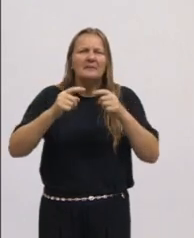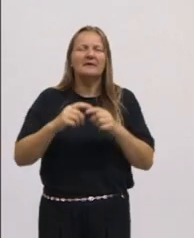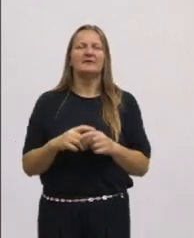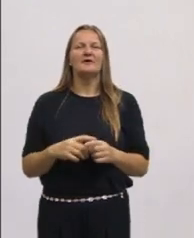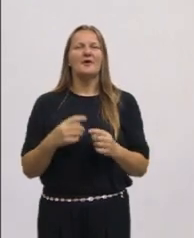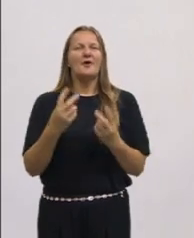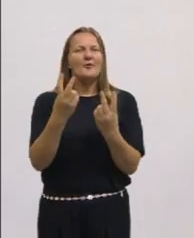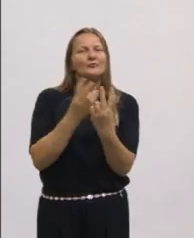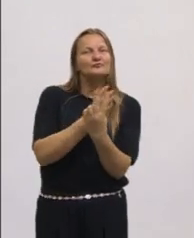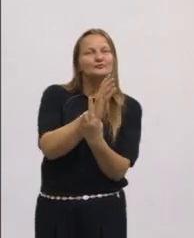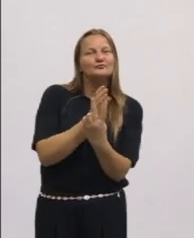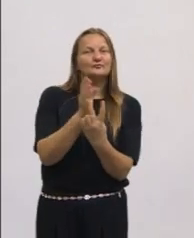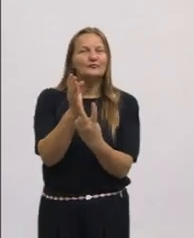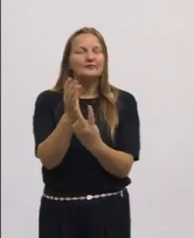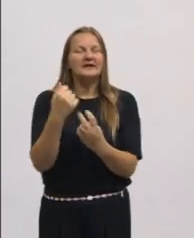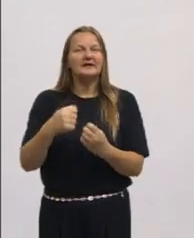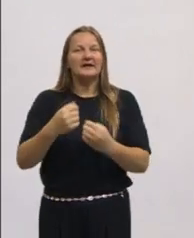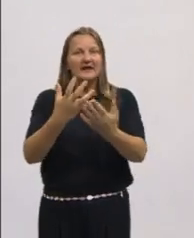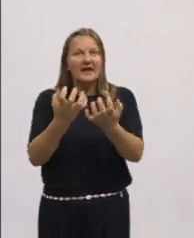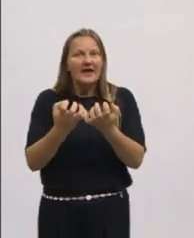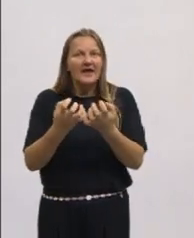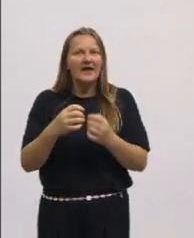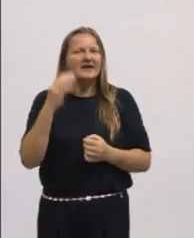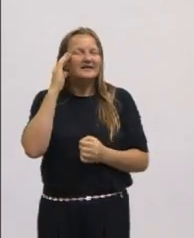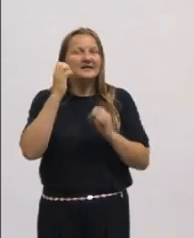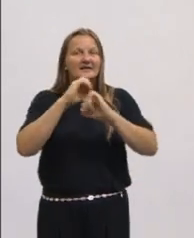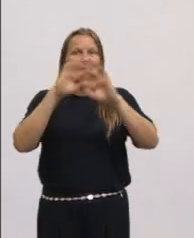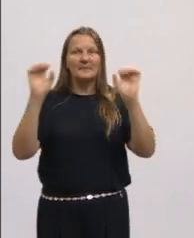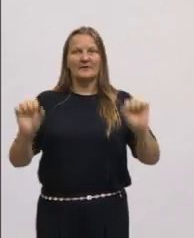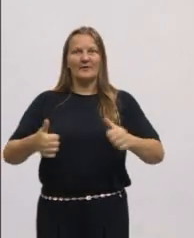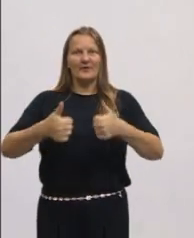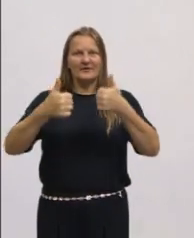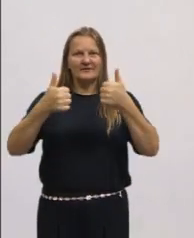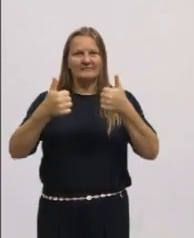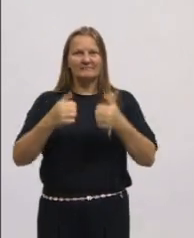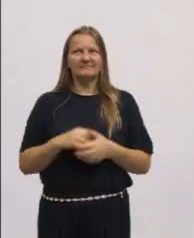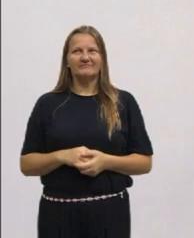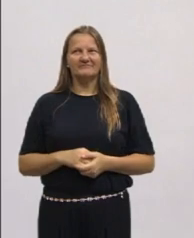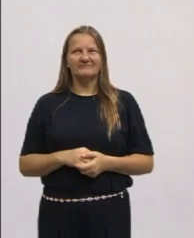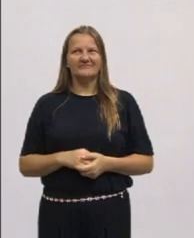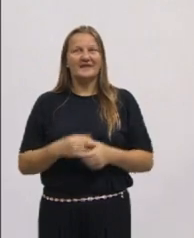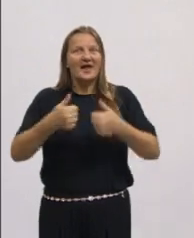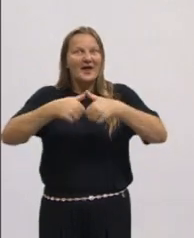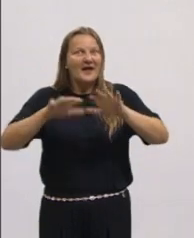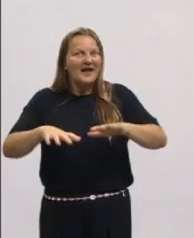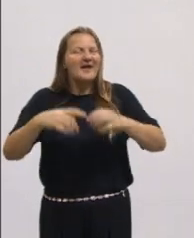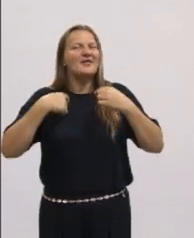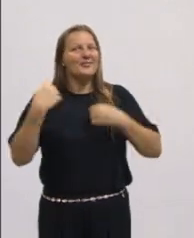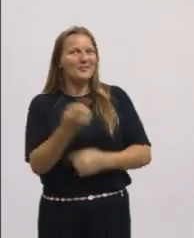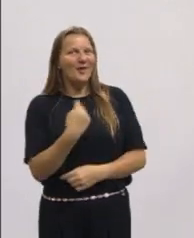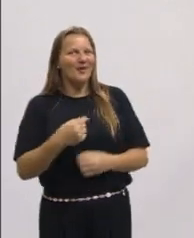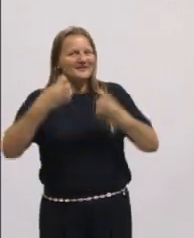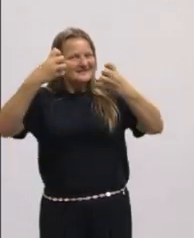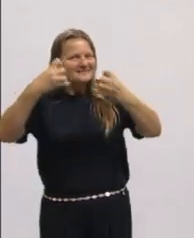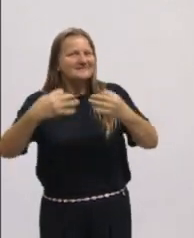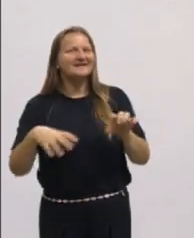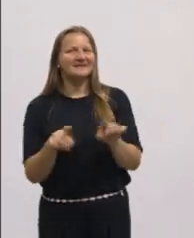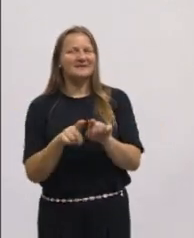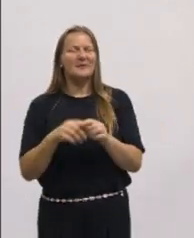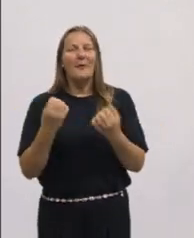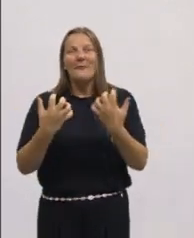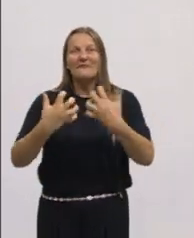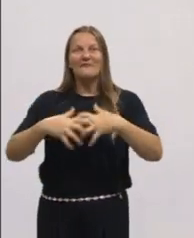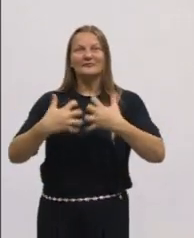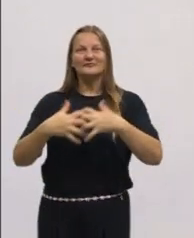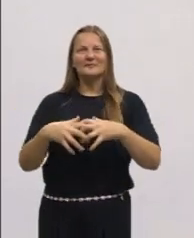dúvidas se tu quer entender melhor a prova do Enem porque que ela é desse jeito Tu tá no lugar certo a gente vai explicar um pouquinho então como ela funciona